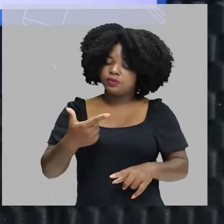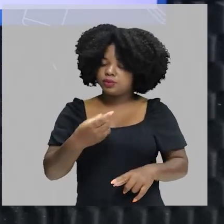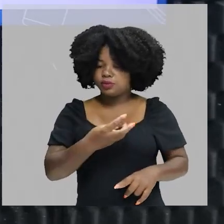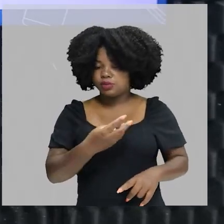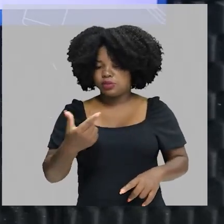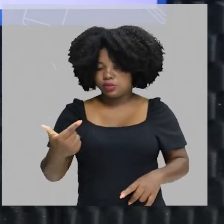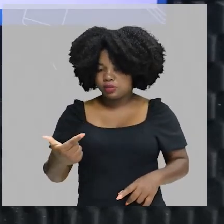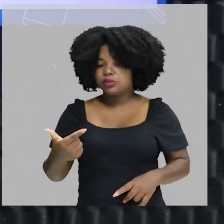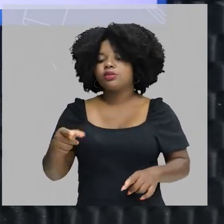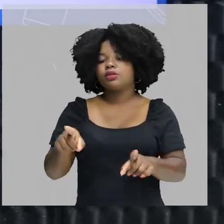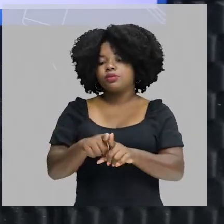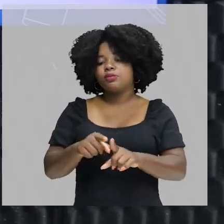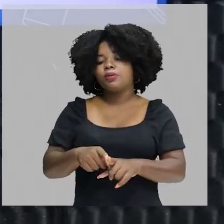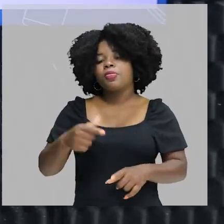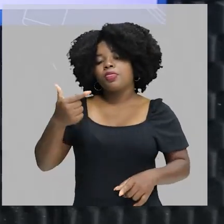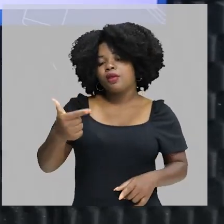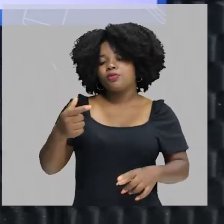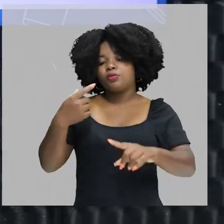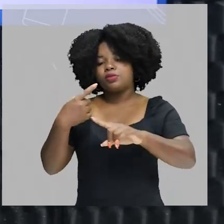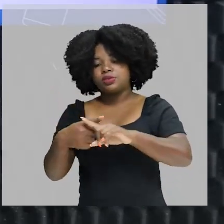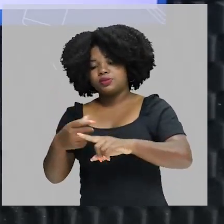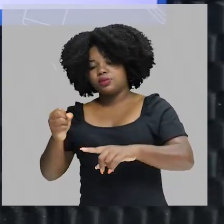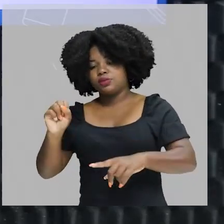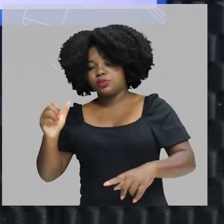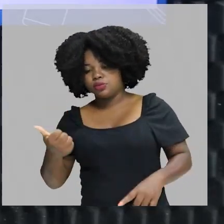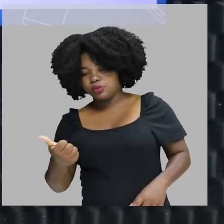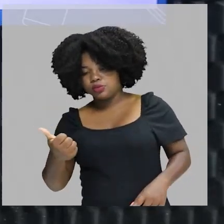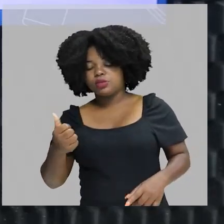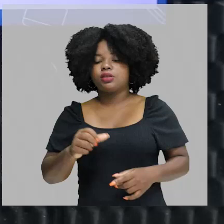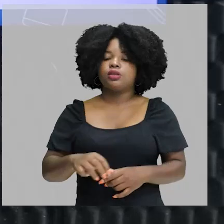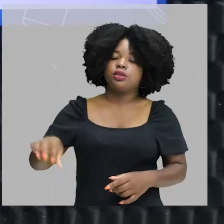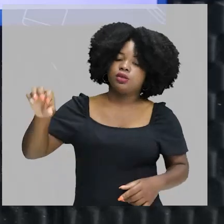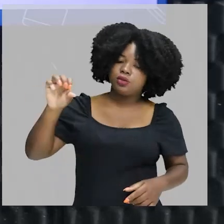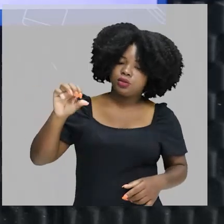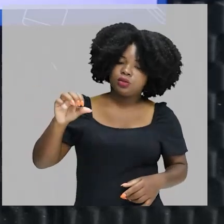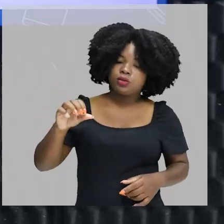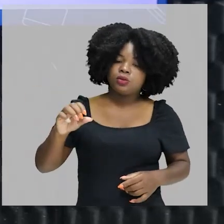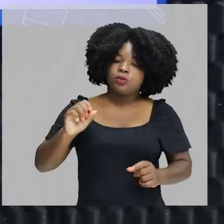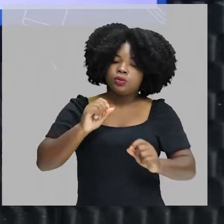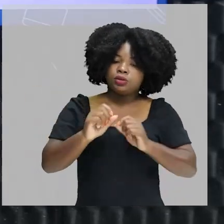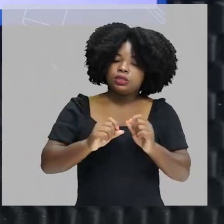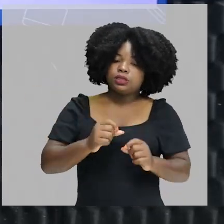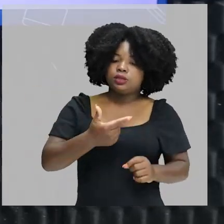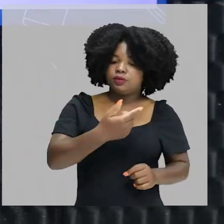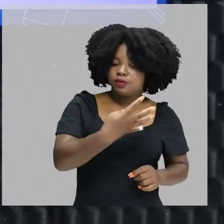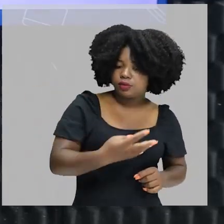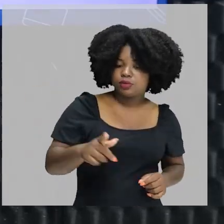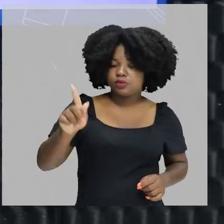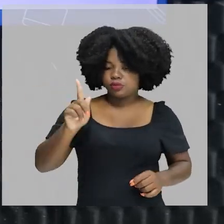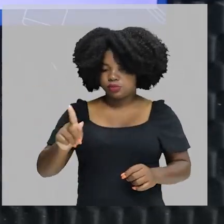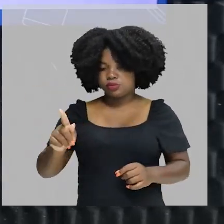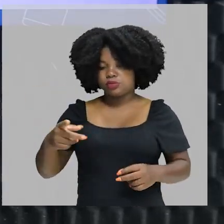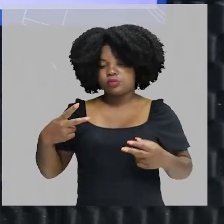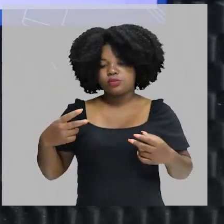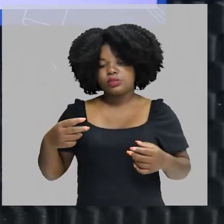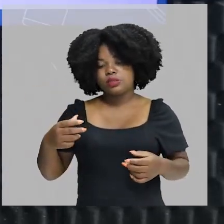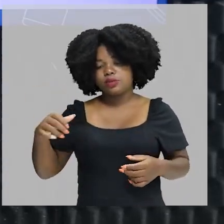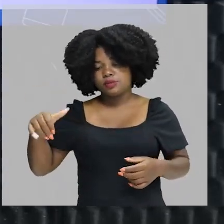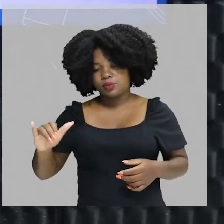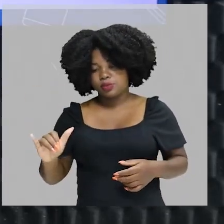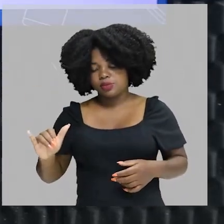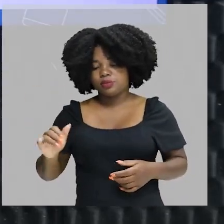para 2 vezes 81. 81 é a massa molar do óxido de zinco. 24 gramas vai estar para